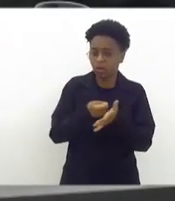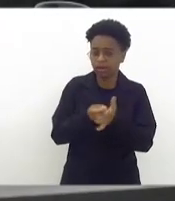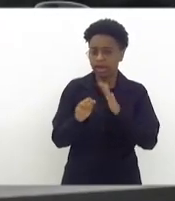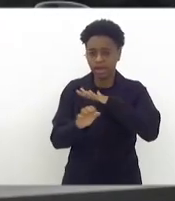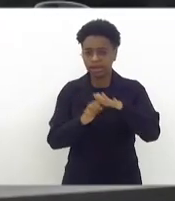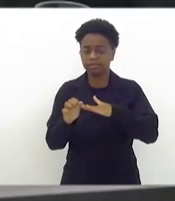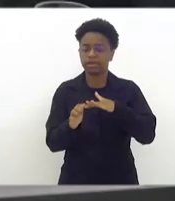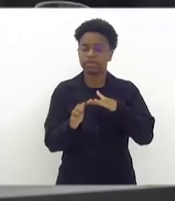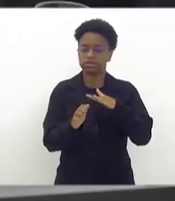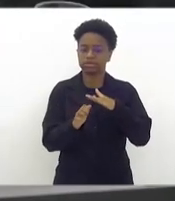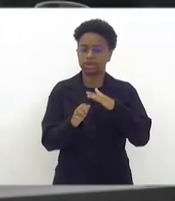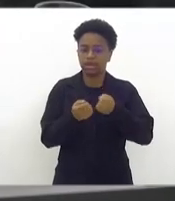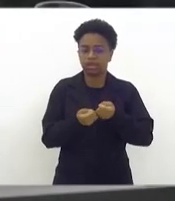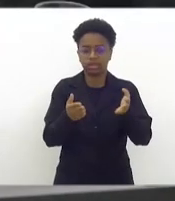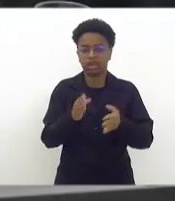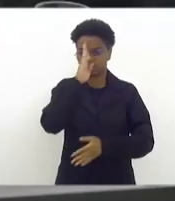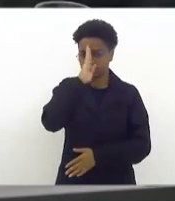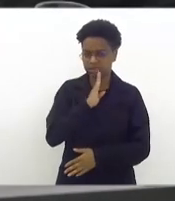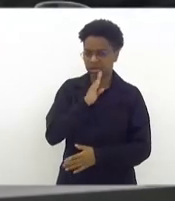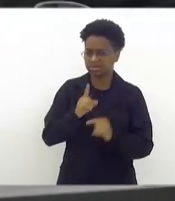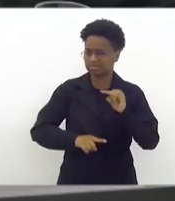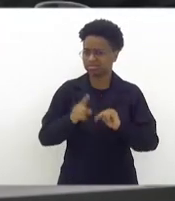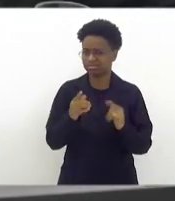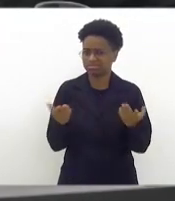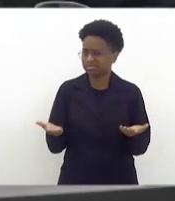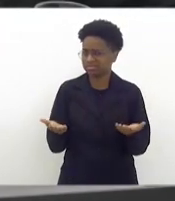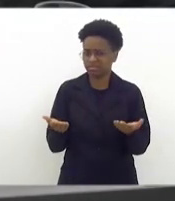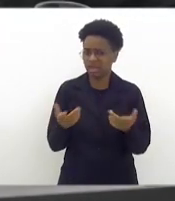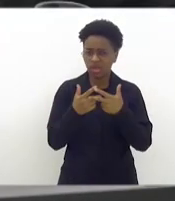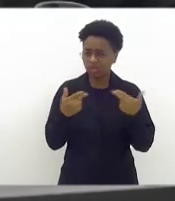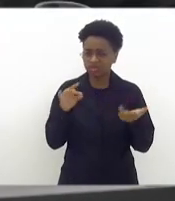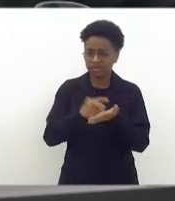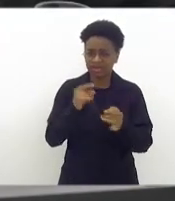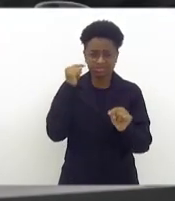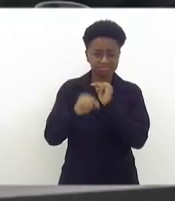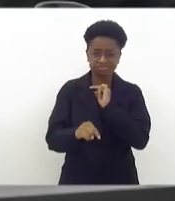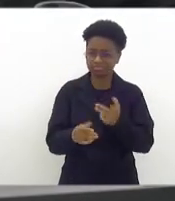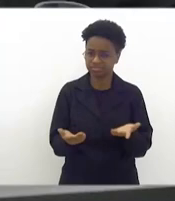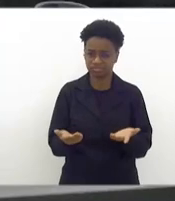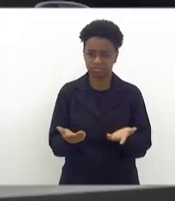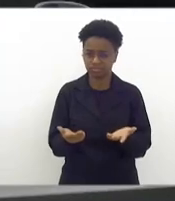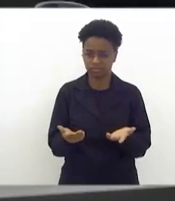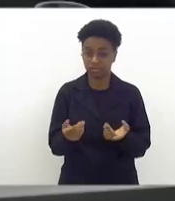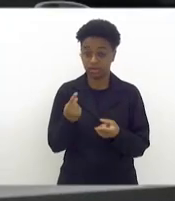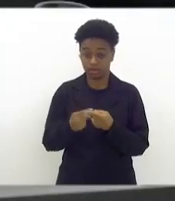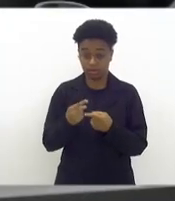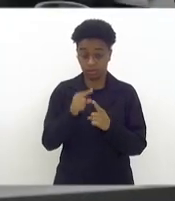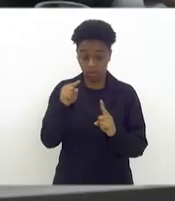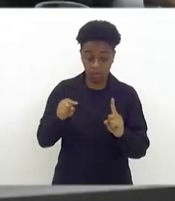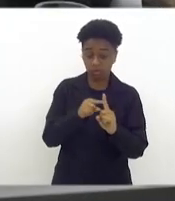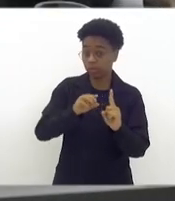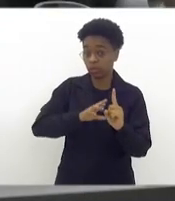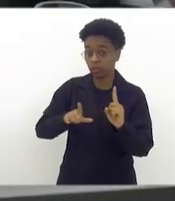as poluidoras e fornecer gratuitamente algo que não tem o menor sentido. Né? Até porque o objetivo não é